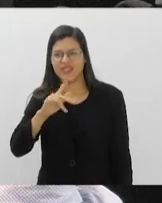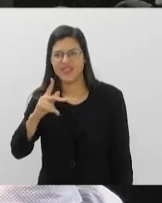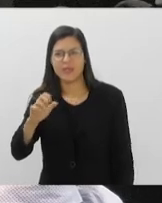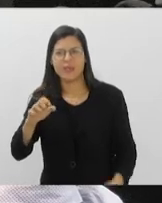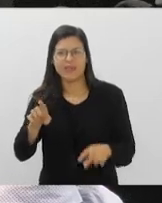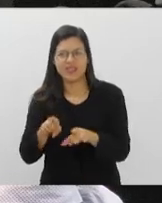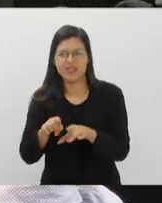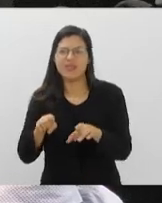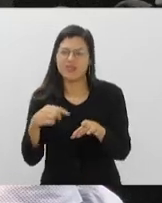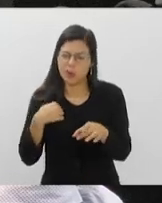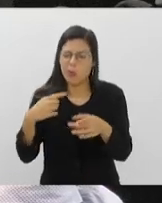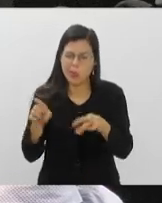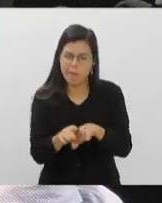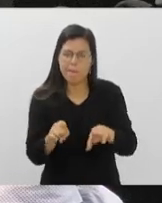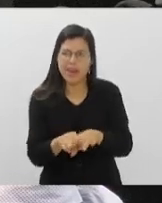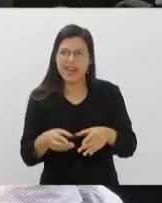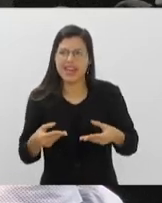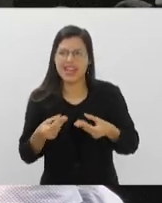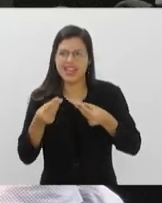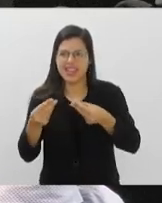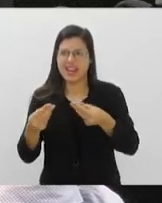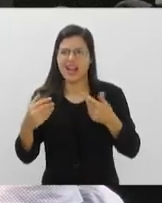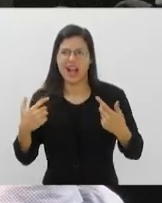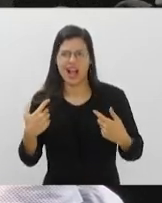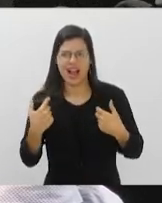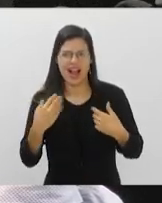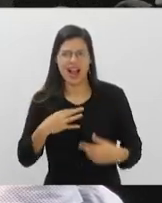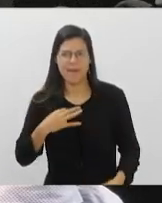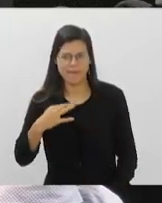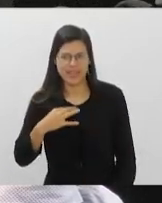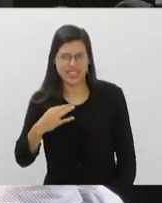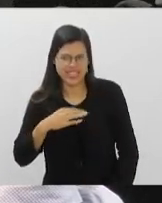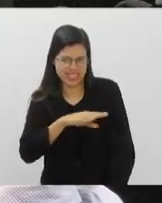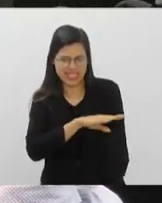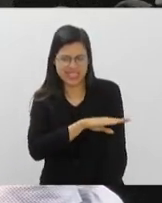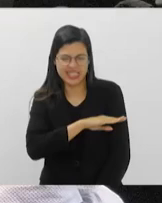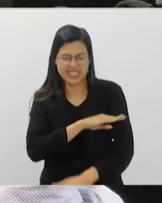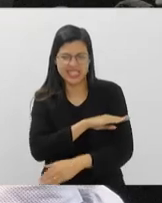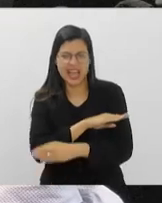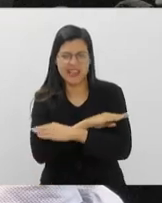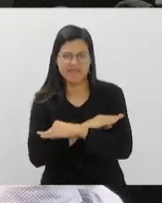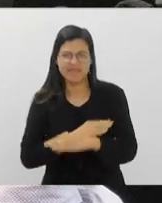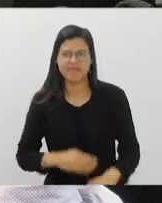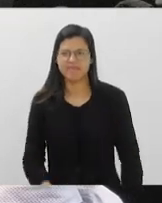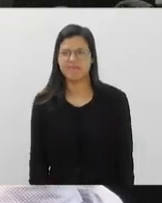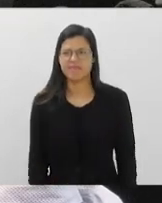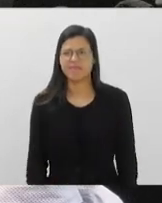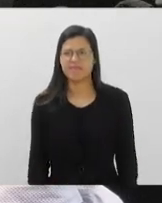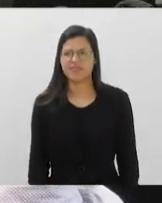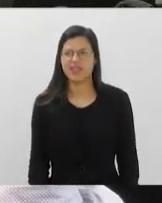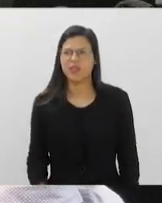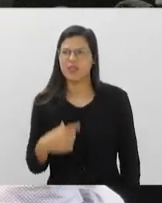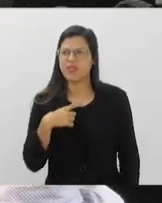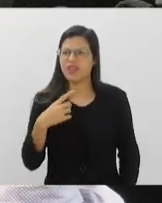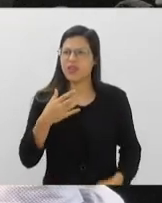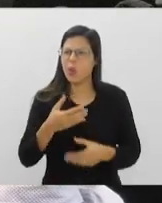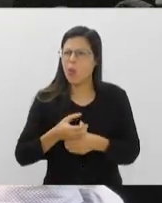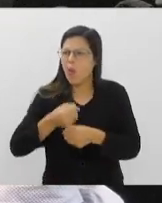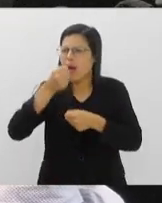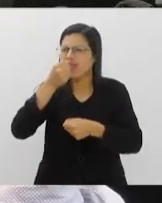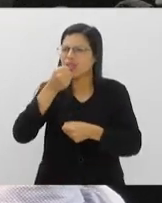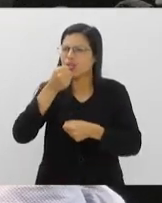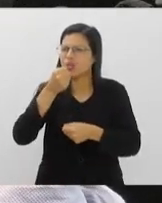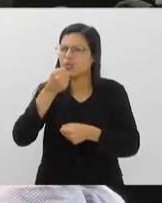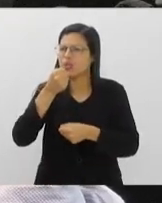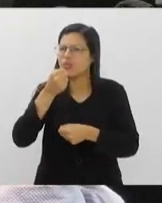Estado do Rio de Janeiro eu acho que eu tenho o guarda-chuva do grupo de apoio é é o o grupo de vocês que tem uma guarda-chuva Qual é que tem